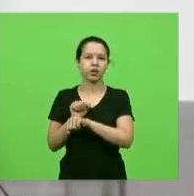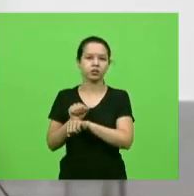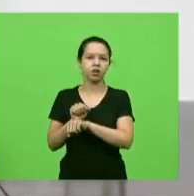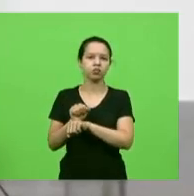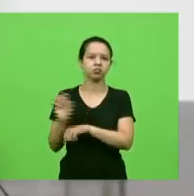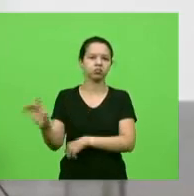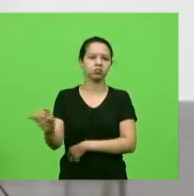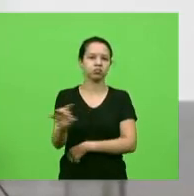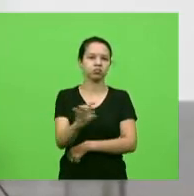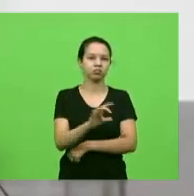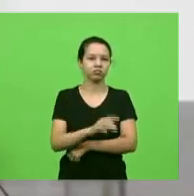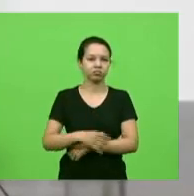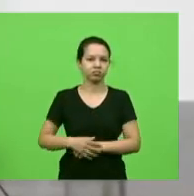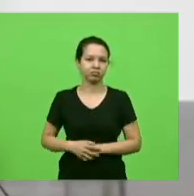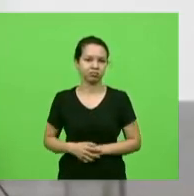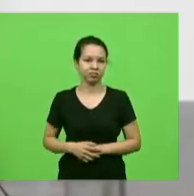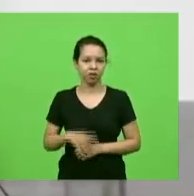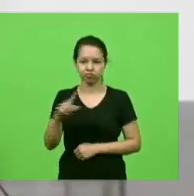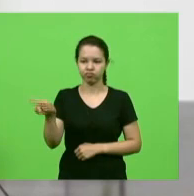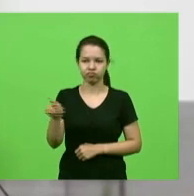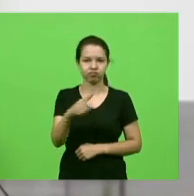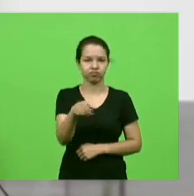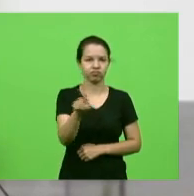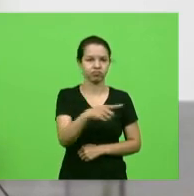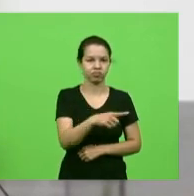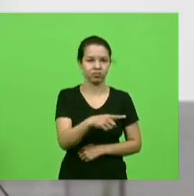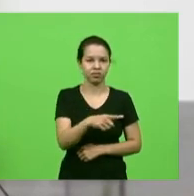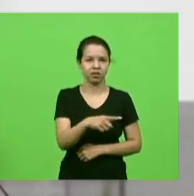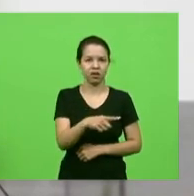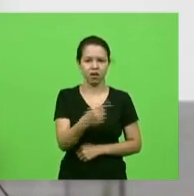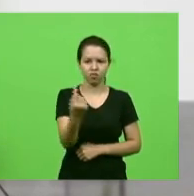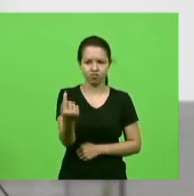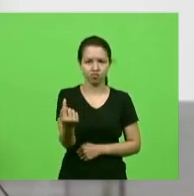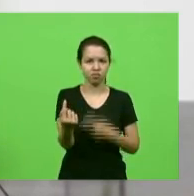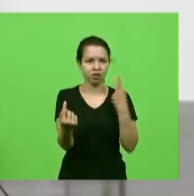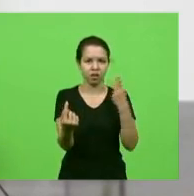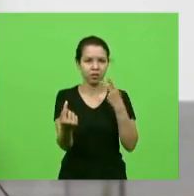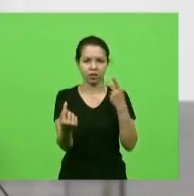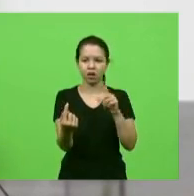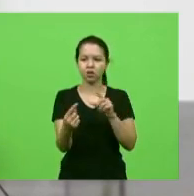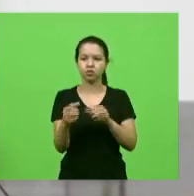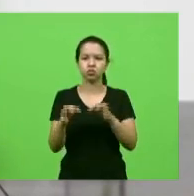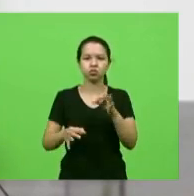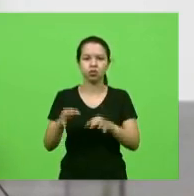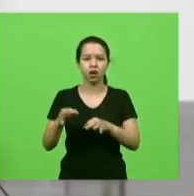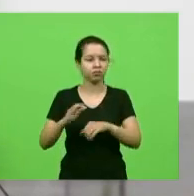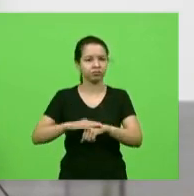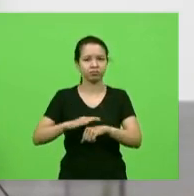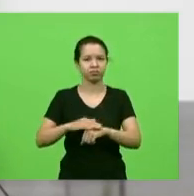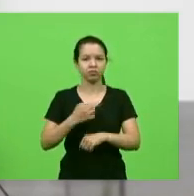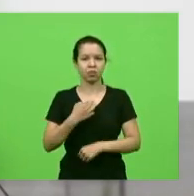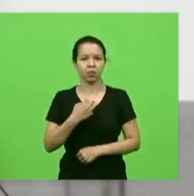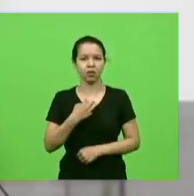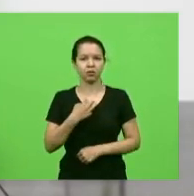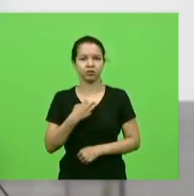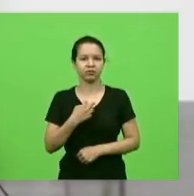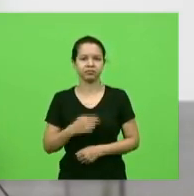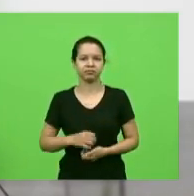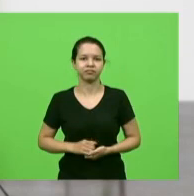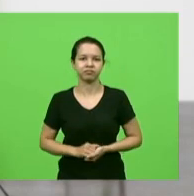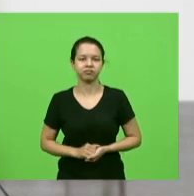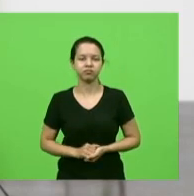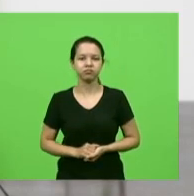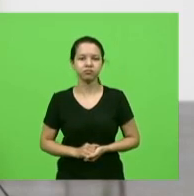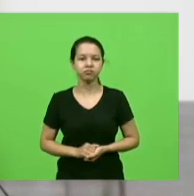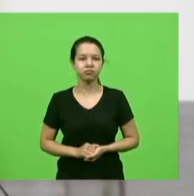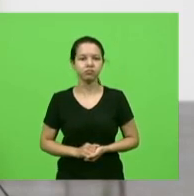fim e ao cabo, não se teria um único parlamentar apto a julgar. O que se quer com tal